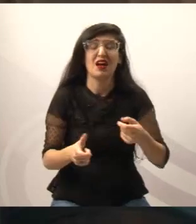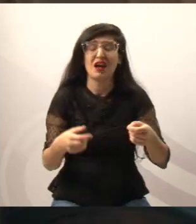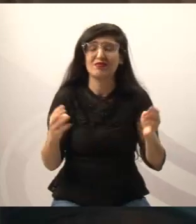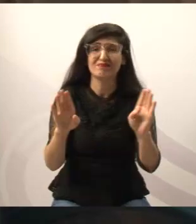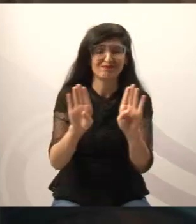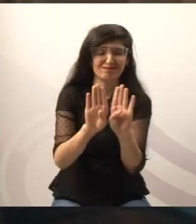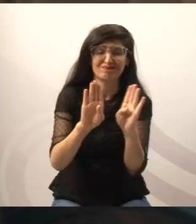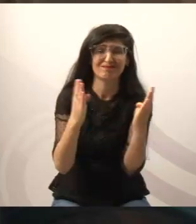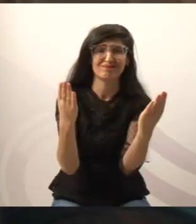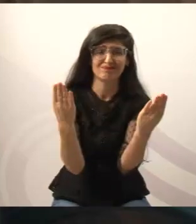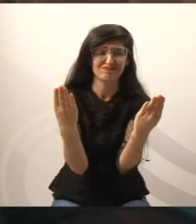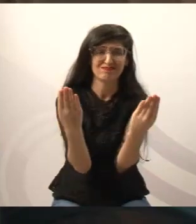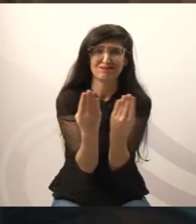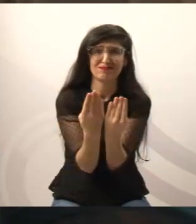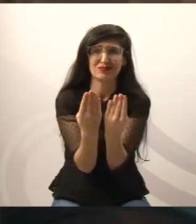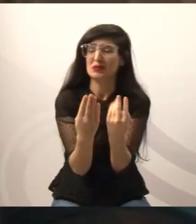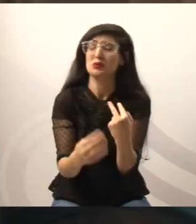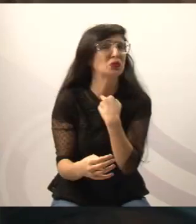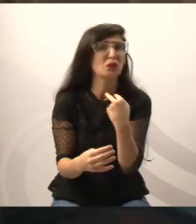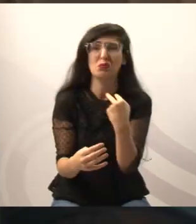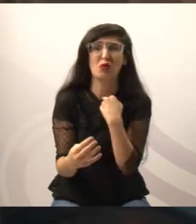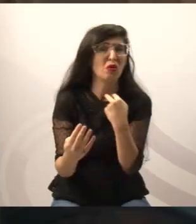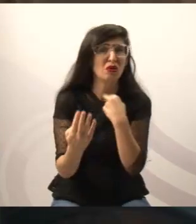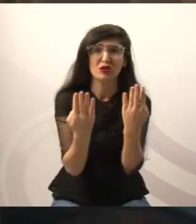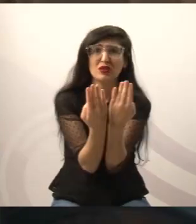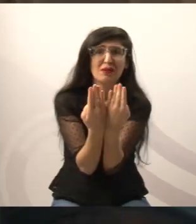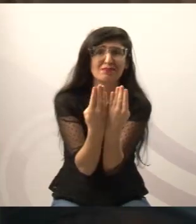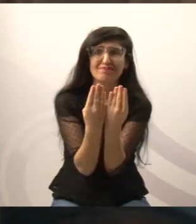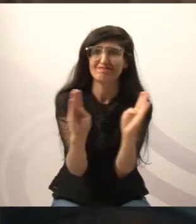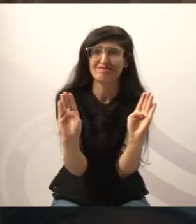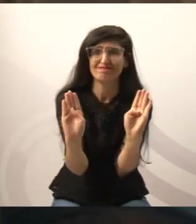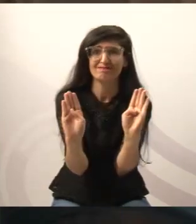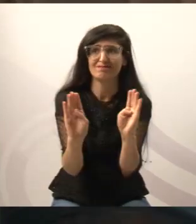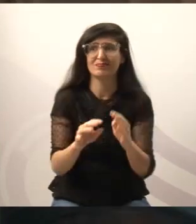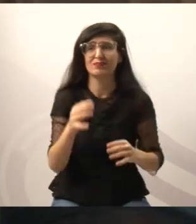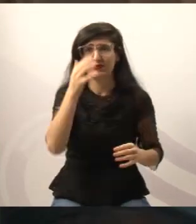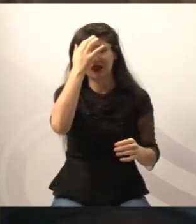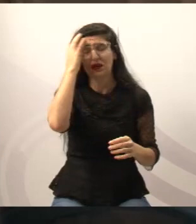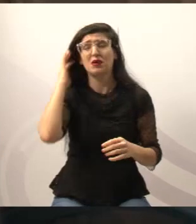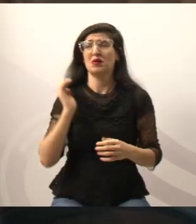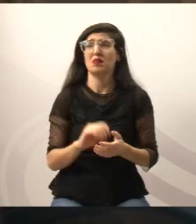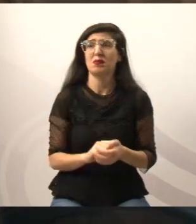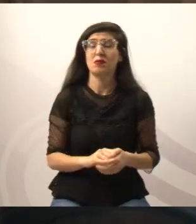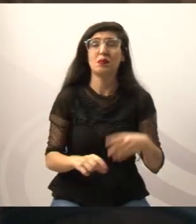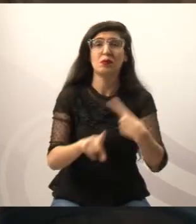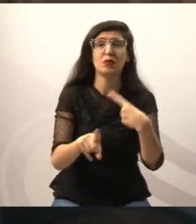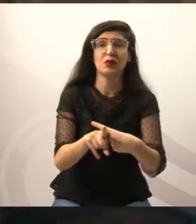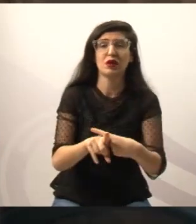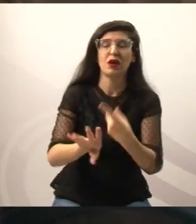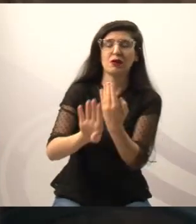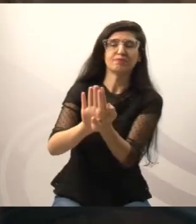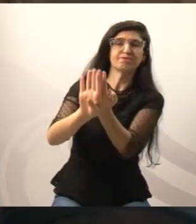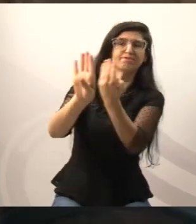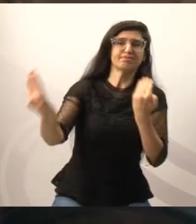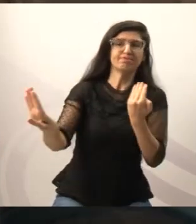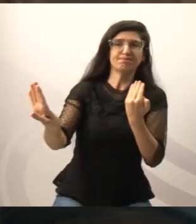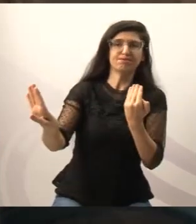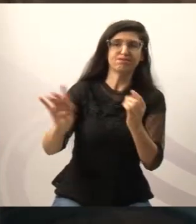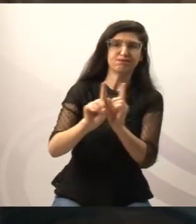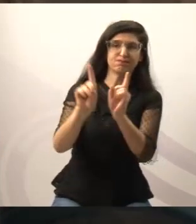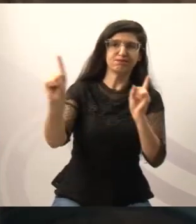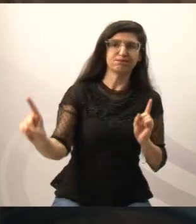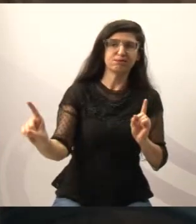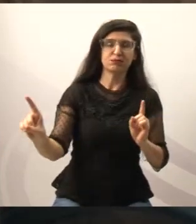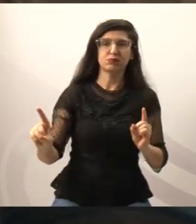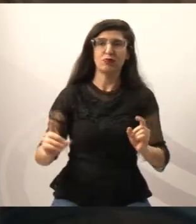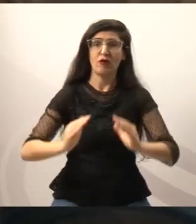de unir o comércio para fazer campanhas, porque a gente está vendo que distanciamento e isolamento